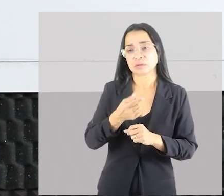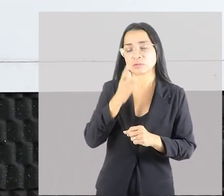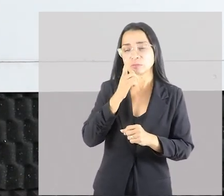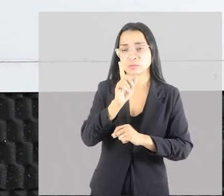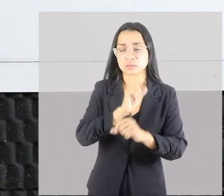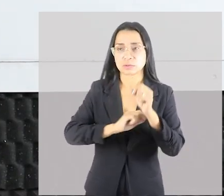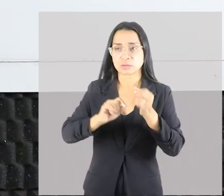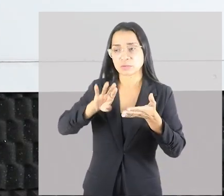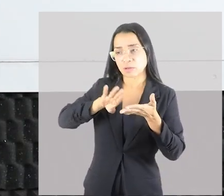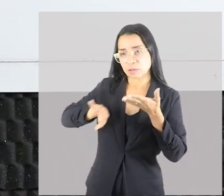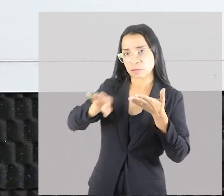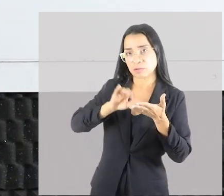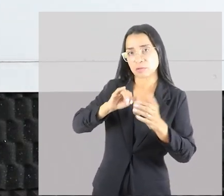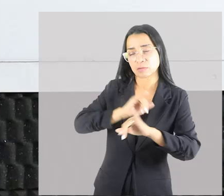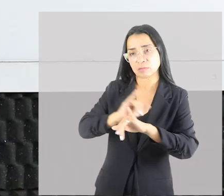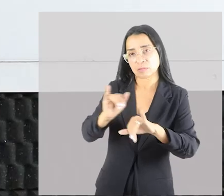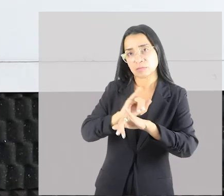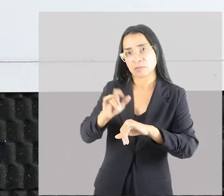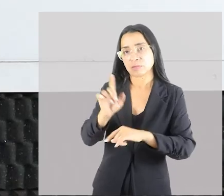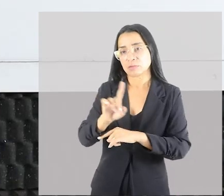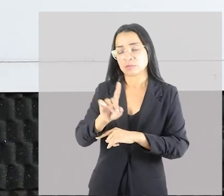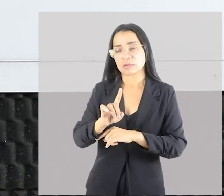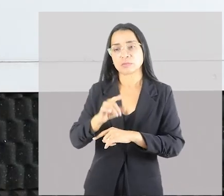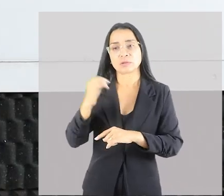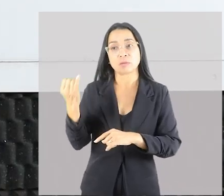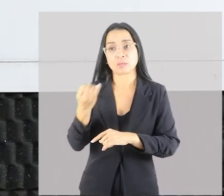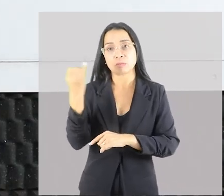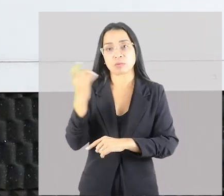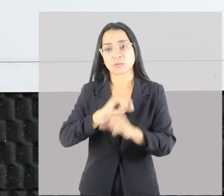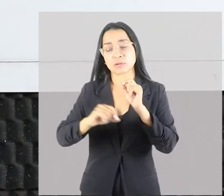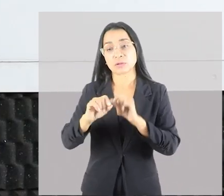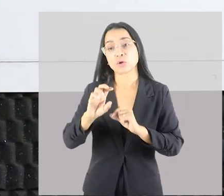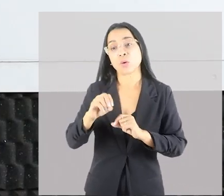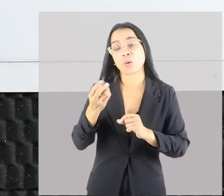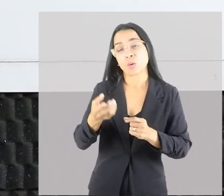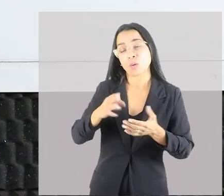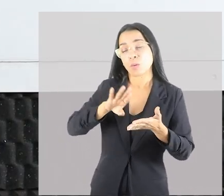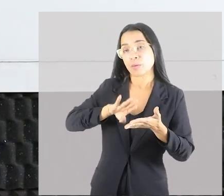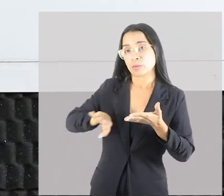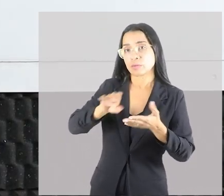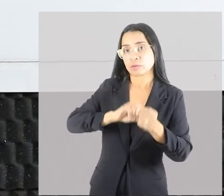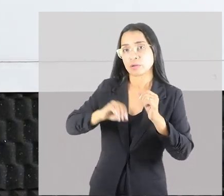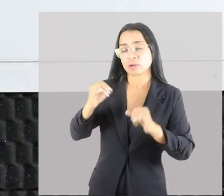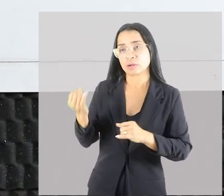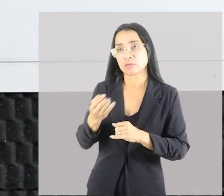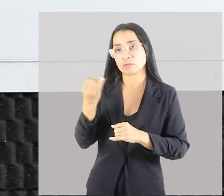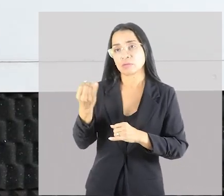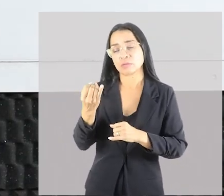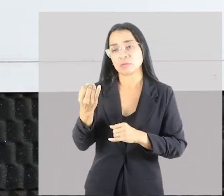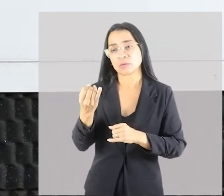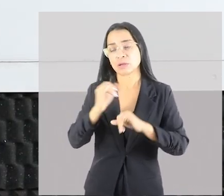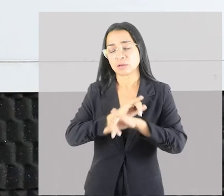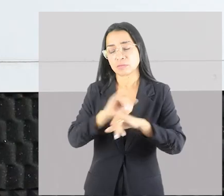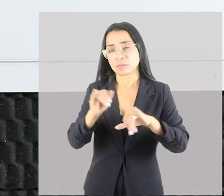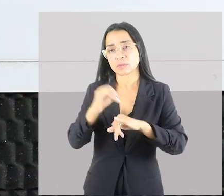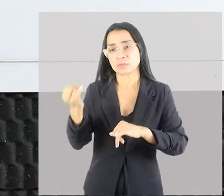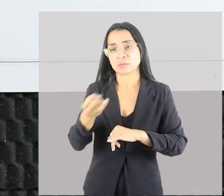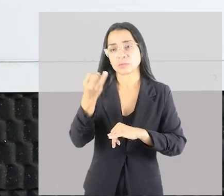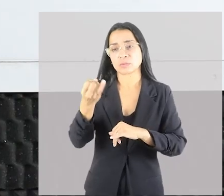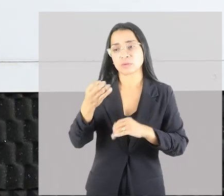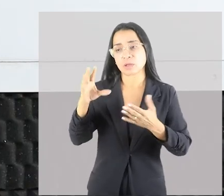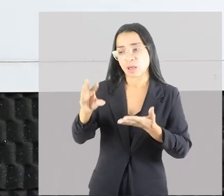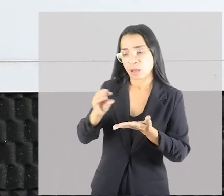que não são interessantes ou talvez até mesmo retirar uma informação que é interessante ali, cortar ela e colocar ela em